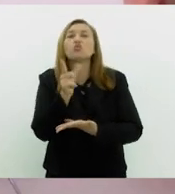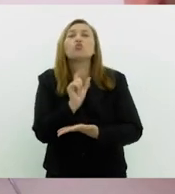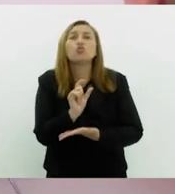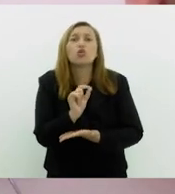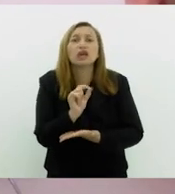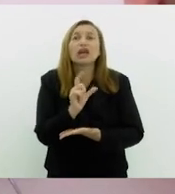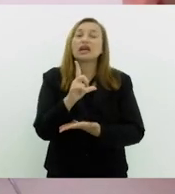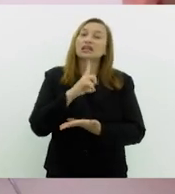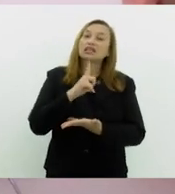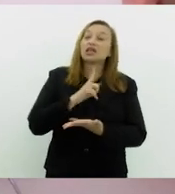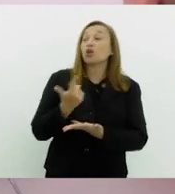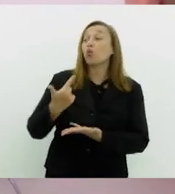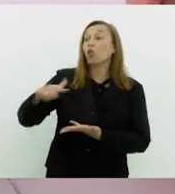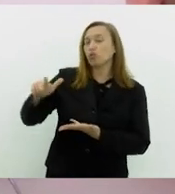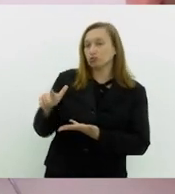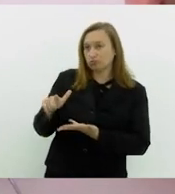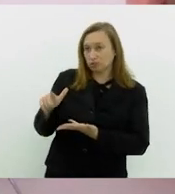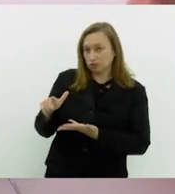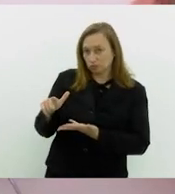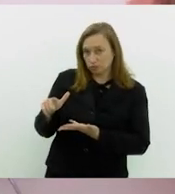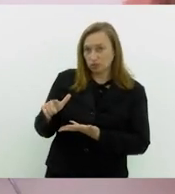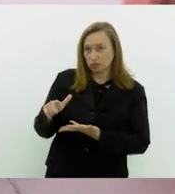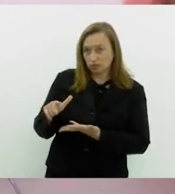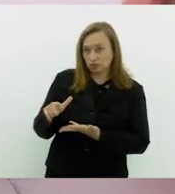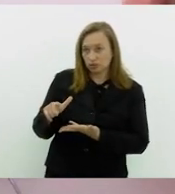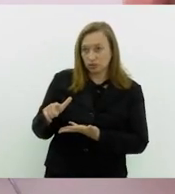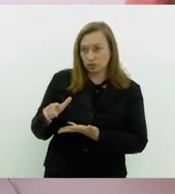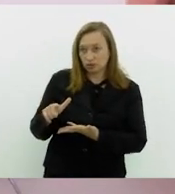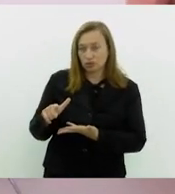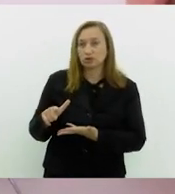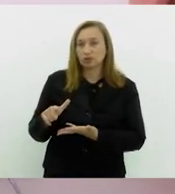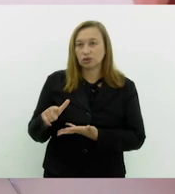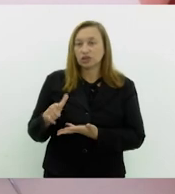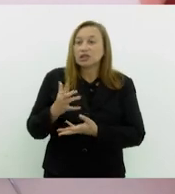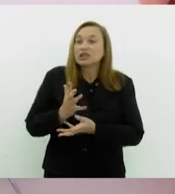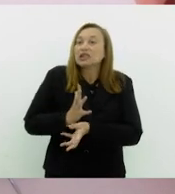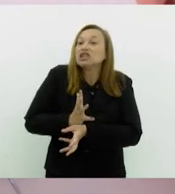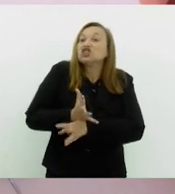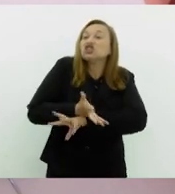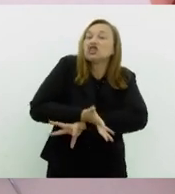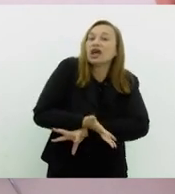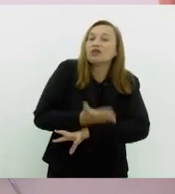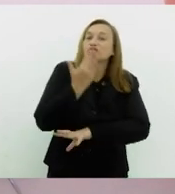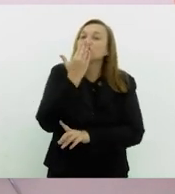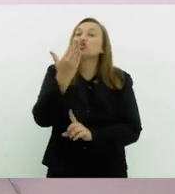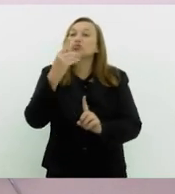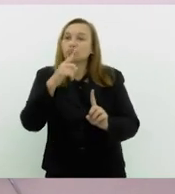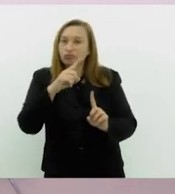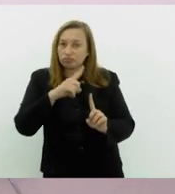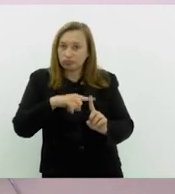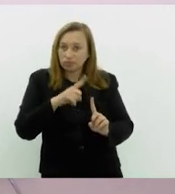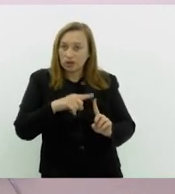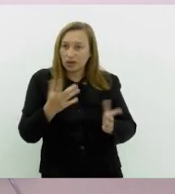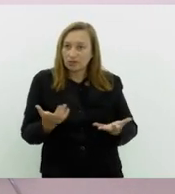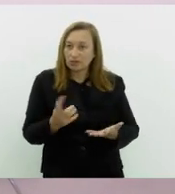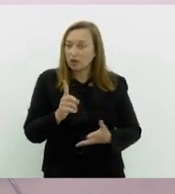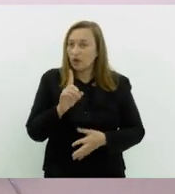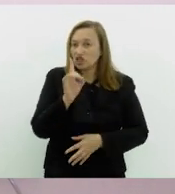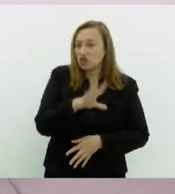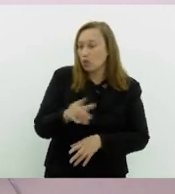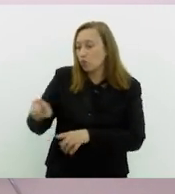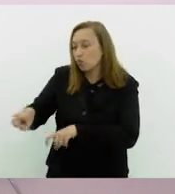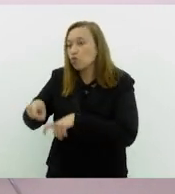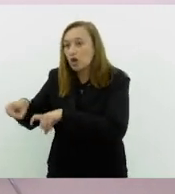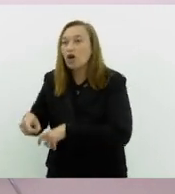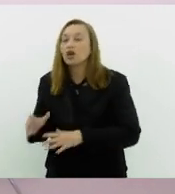que existem outras formas, de outras modulações da exploração da mão de obra, que não só no campo, que não só o trabalho rural. Então, a gente